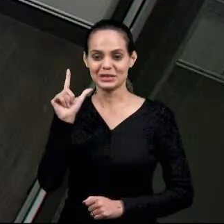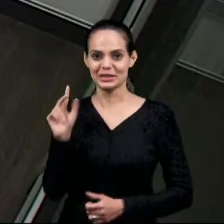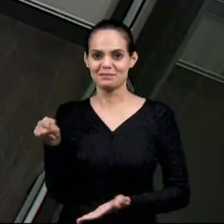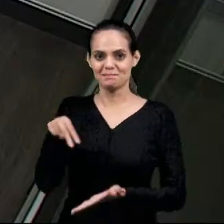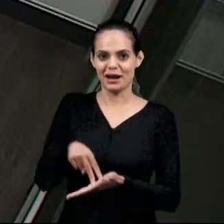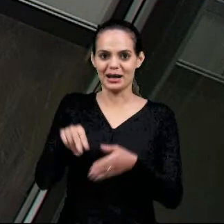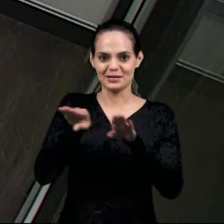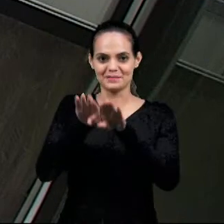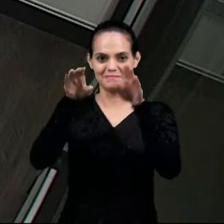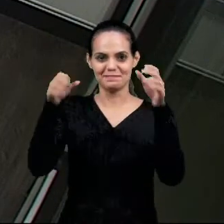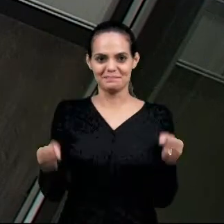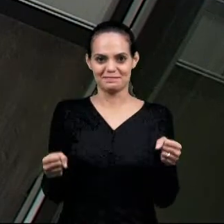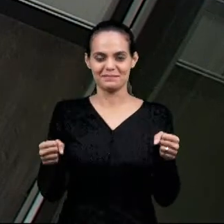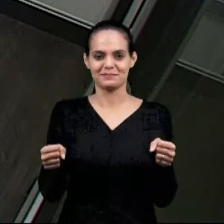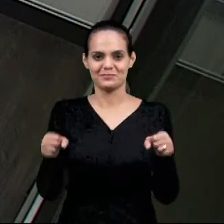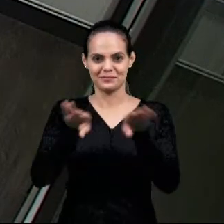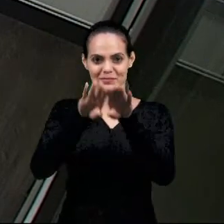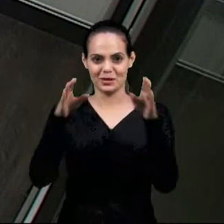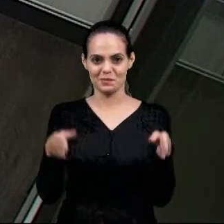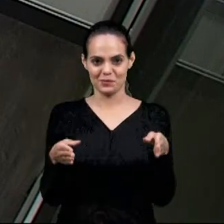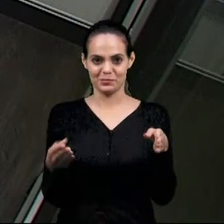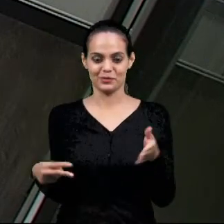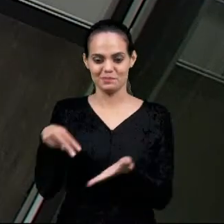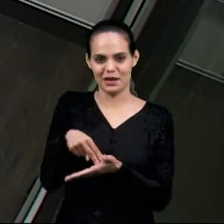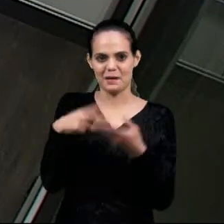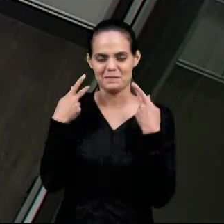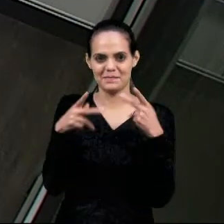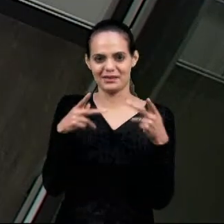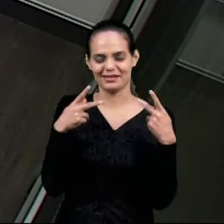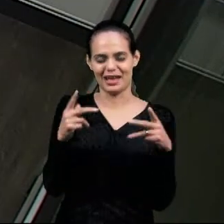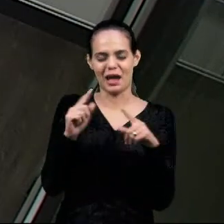eu tenho as oportunidades na ausência do Josias lá.